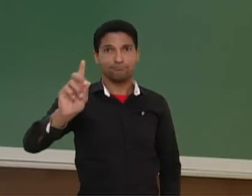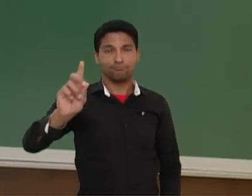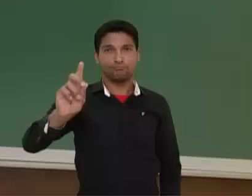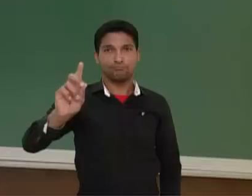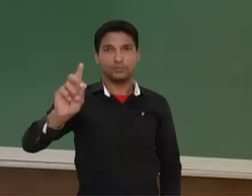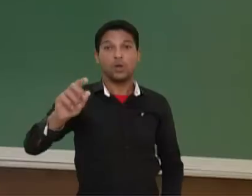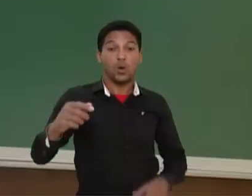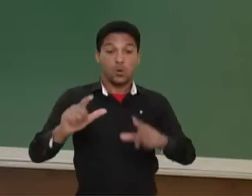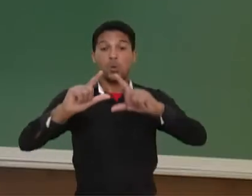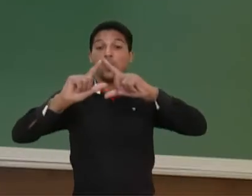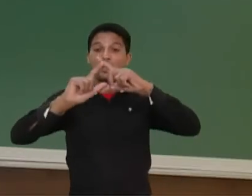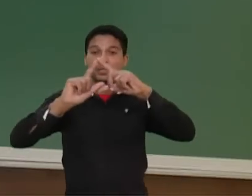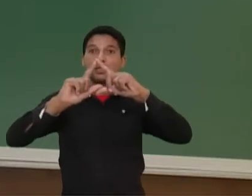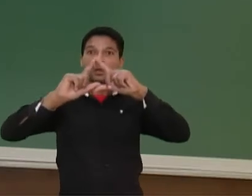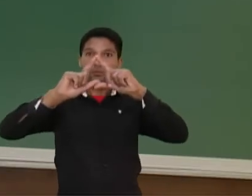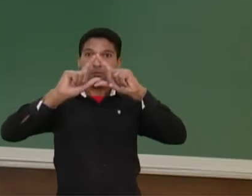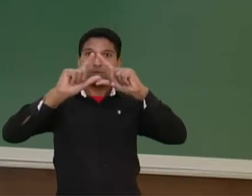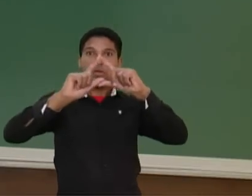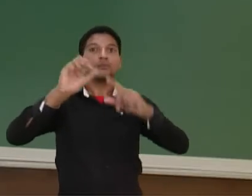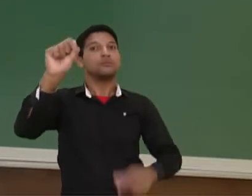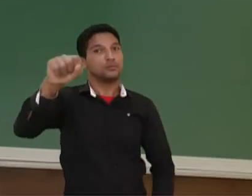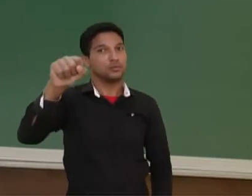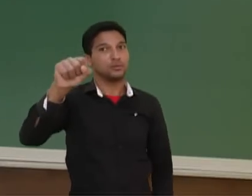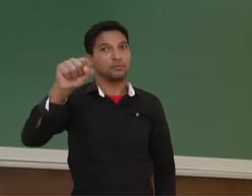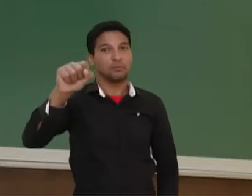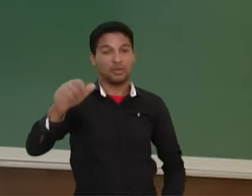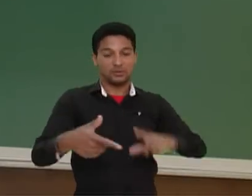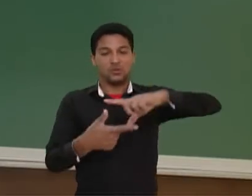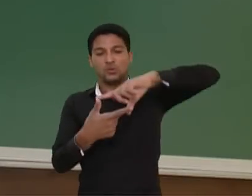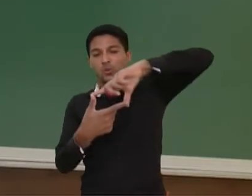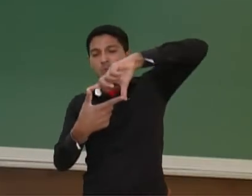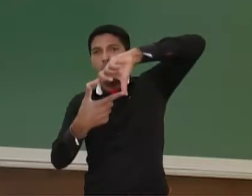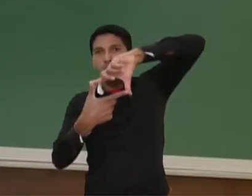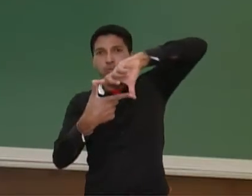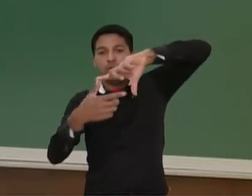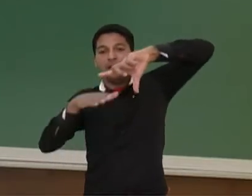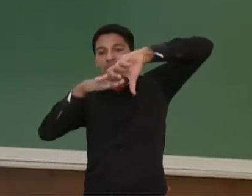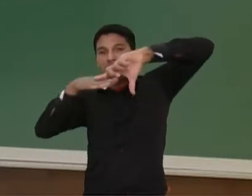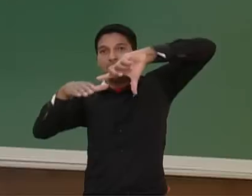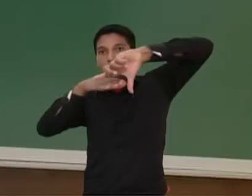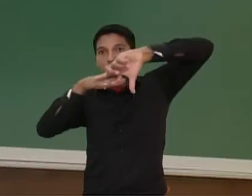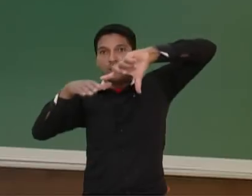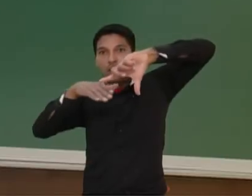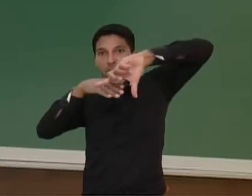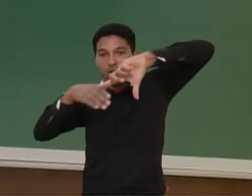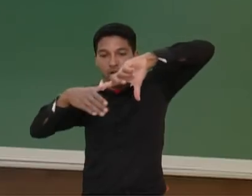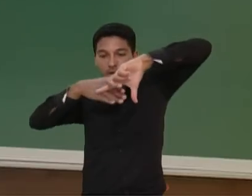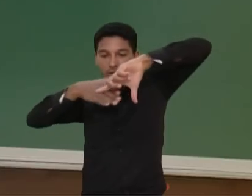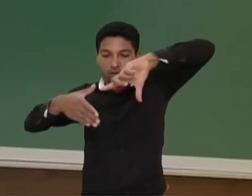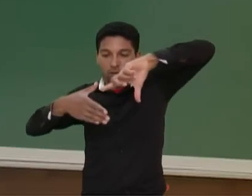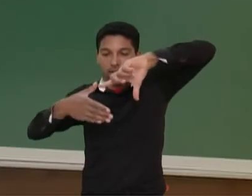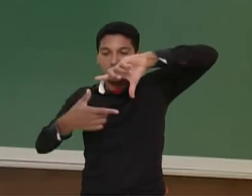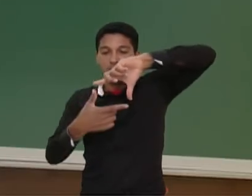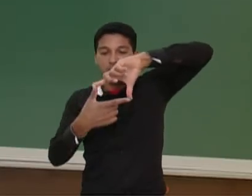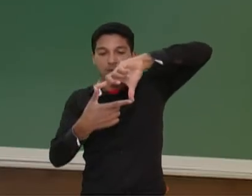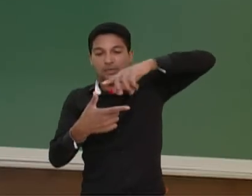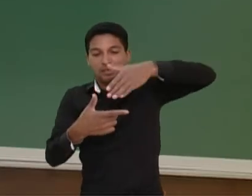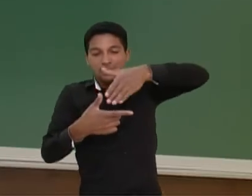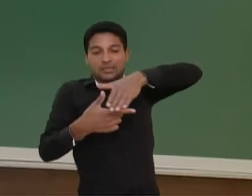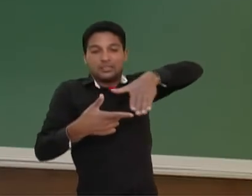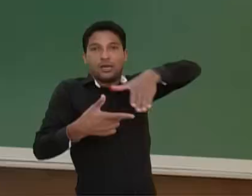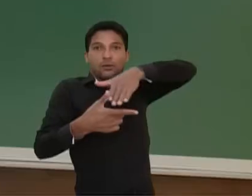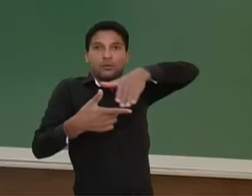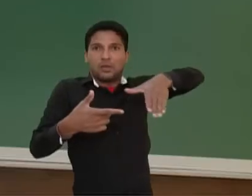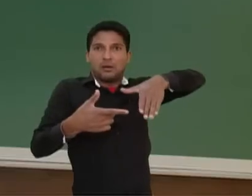posso garantir para as outras. Certo? Até porque se você pegar um paralelogramo, o losango, que